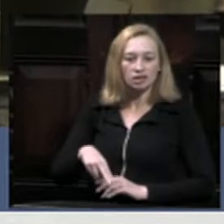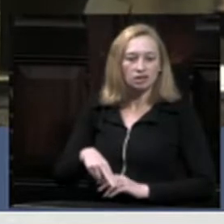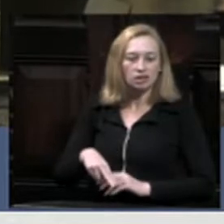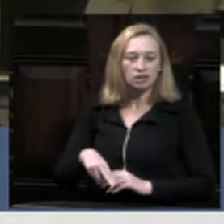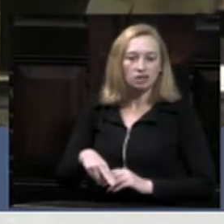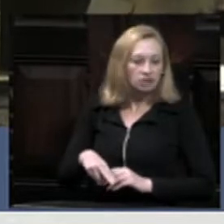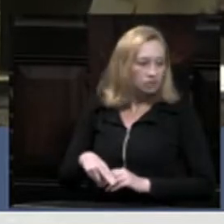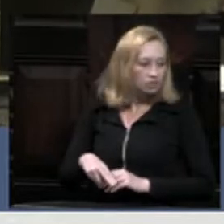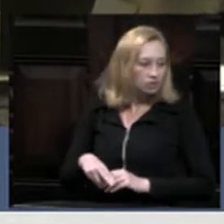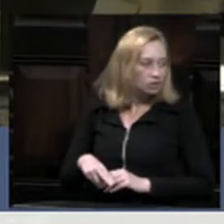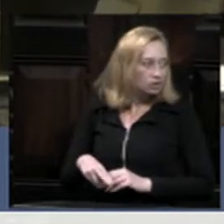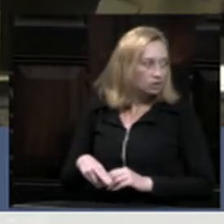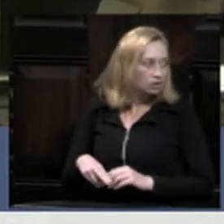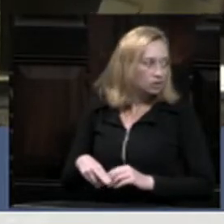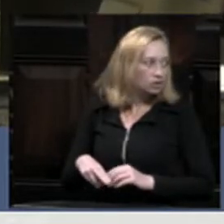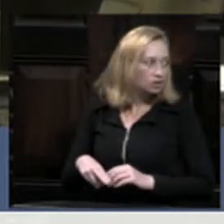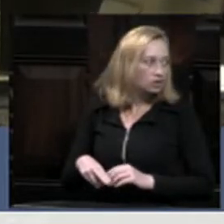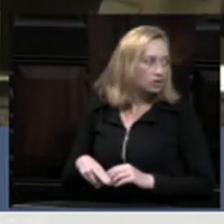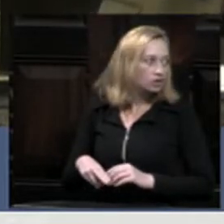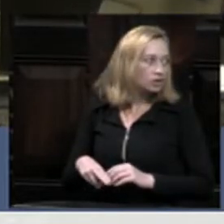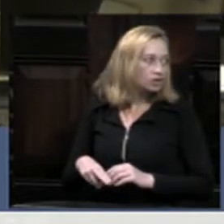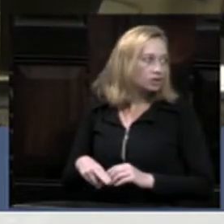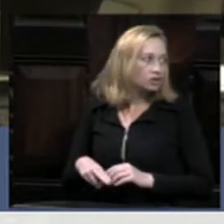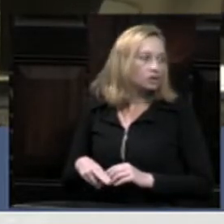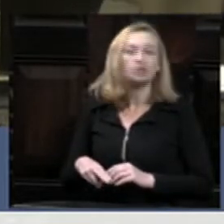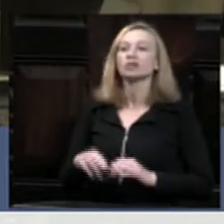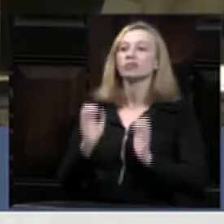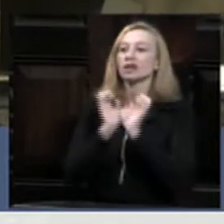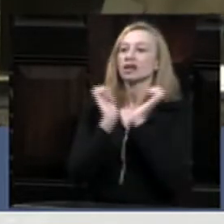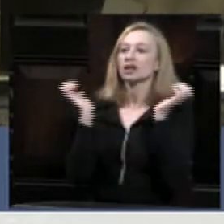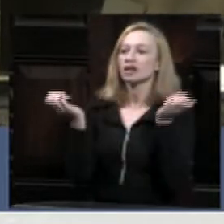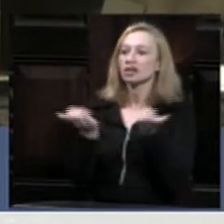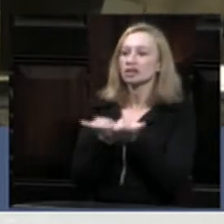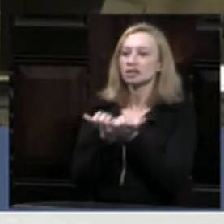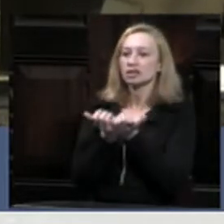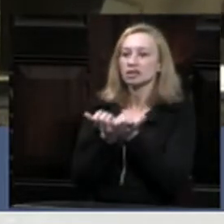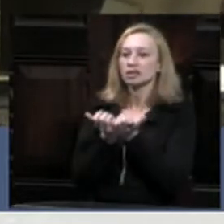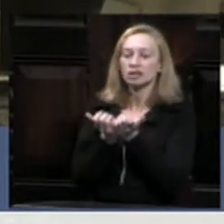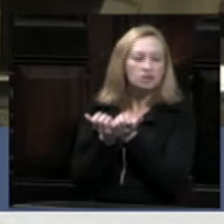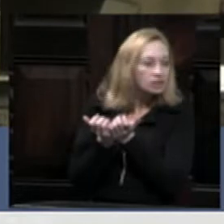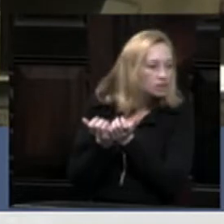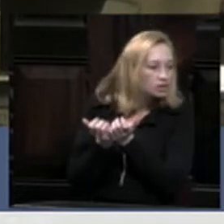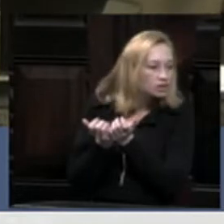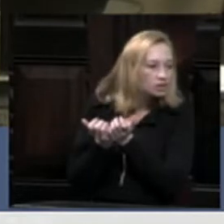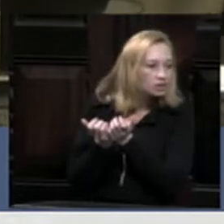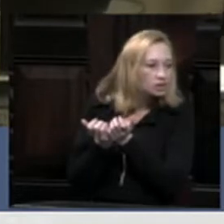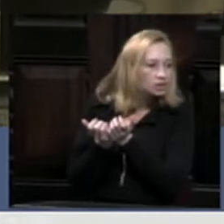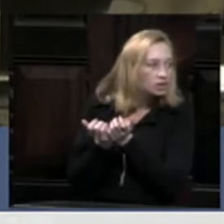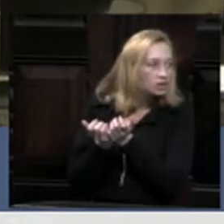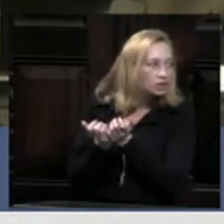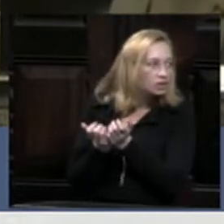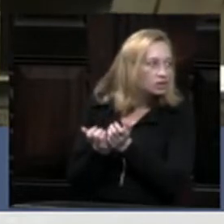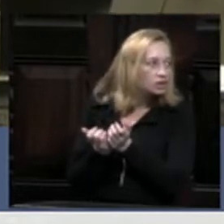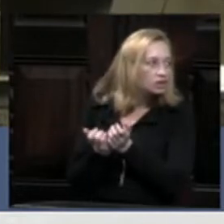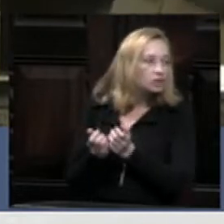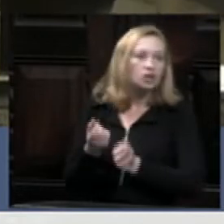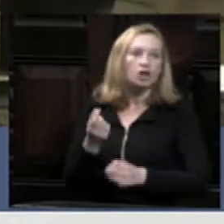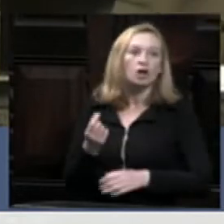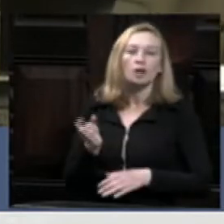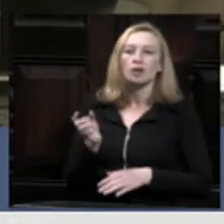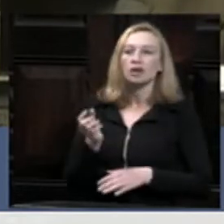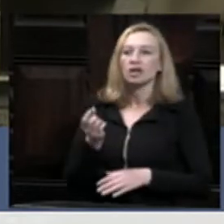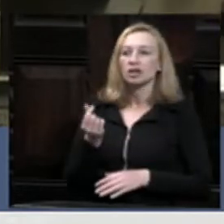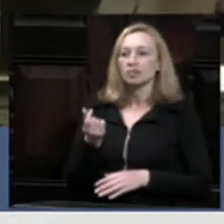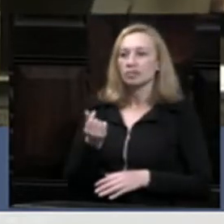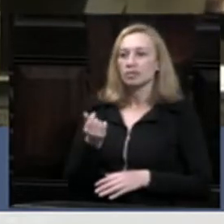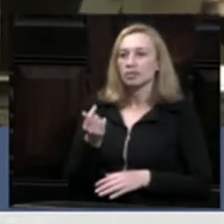Dispõe sobre autorização para obras no estado do Maracanã com o fim exclusivo de criação de setores populares com ingressos mais baratos no estádio. Pendendo